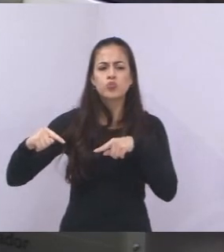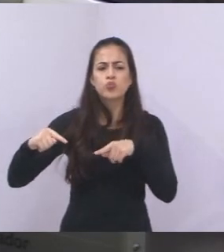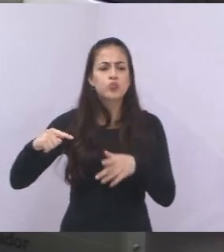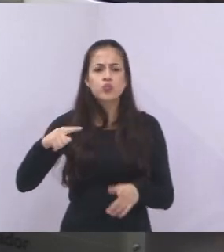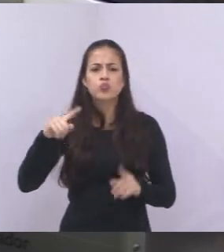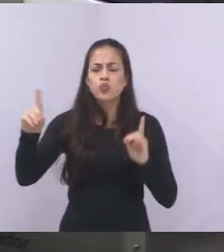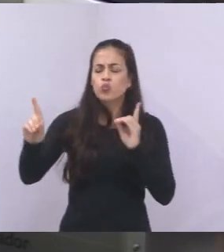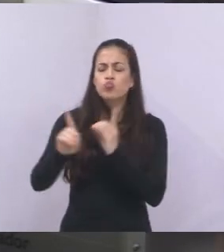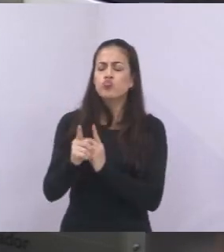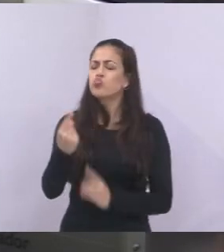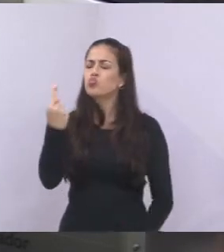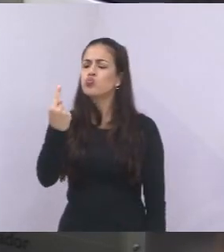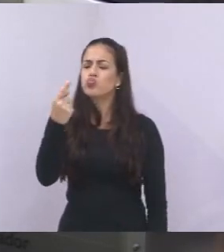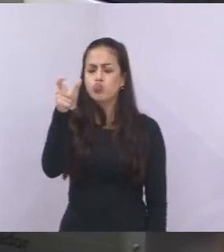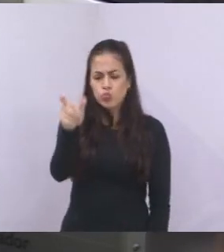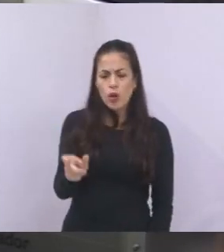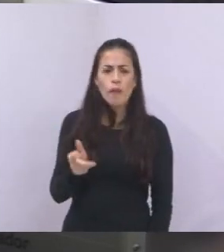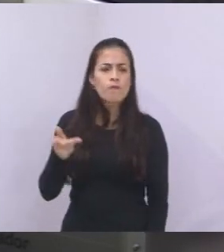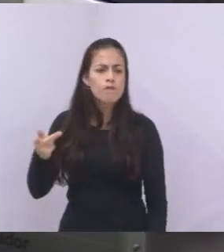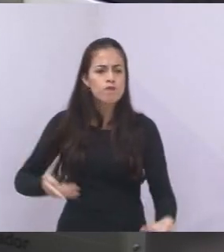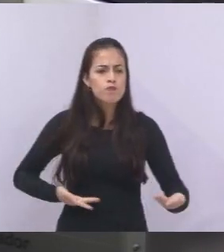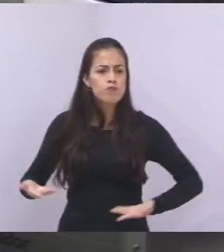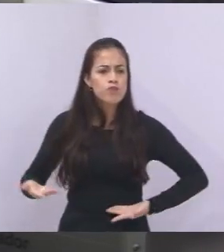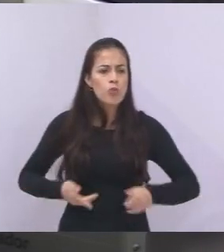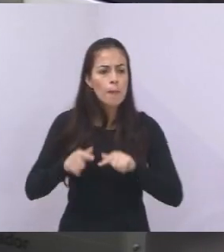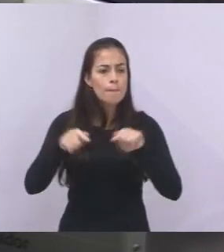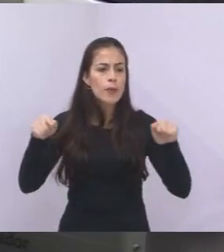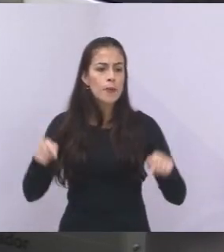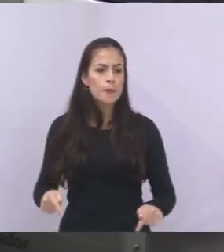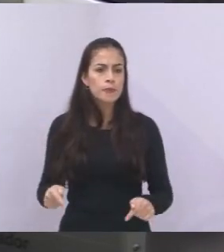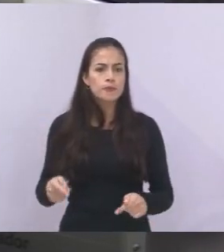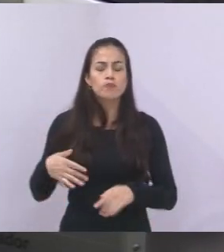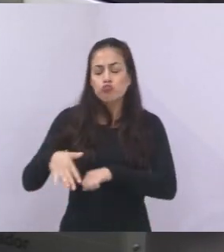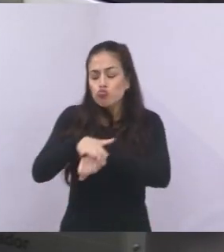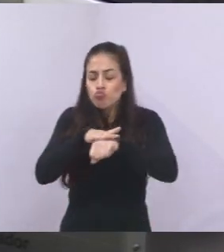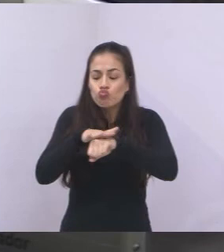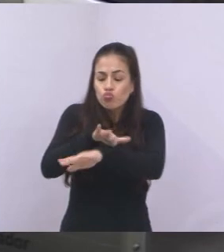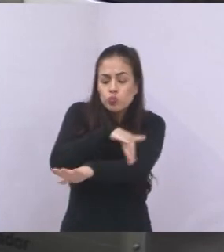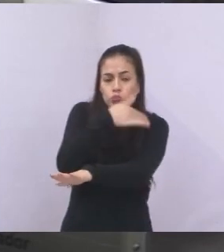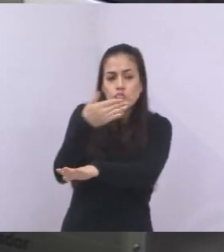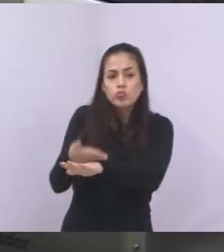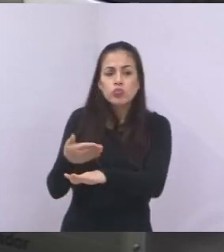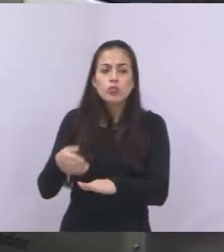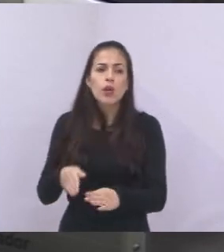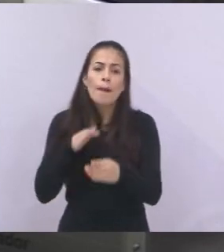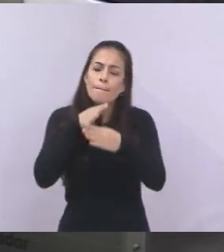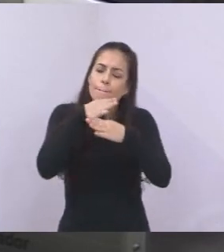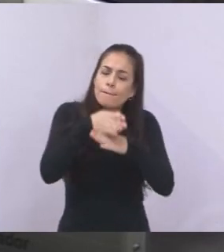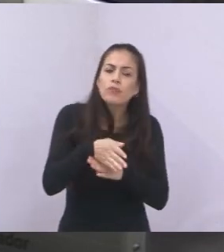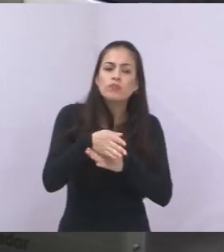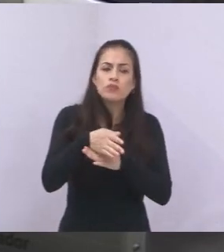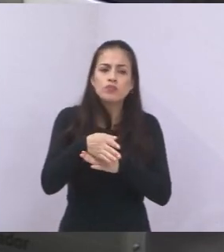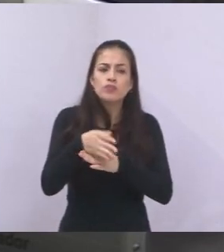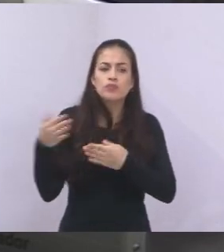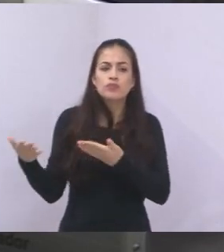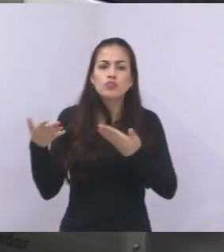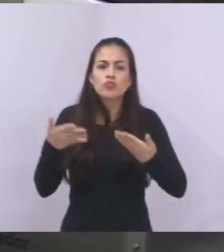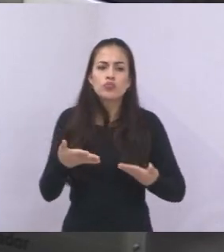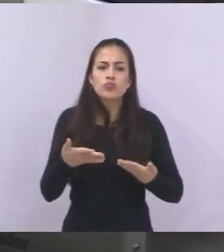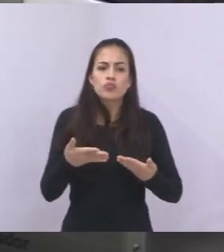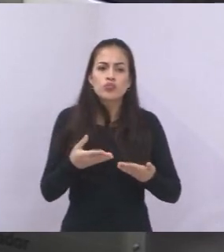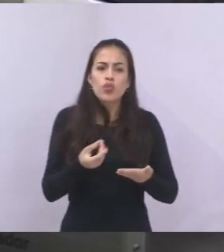servidor público durante todos esses dias que conversei aqui na nossa cidade que aprovasse essa espécie